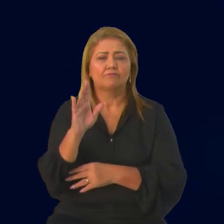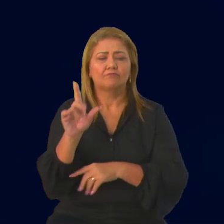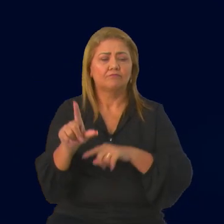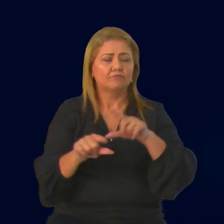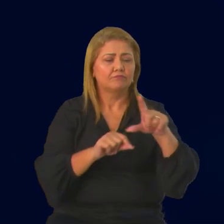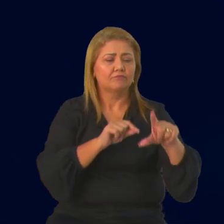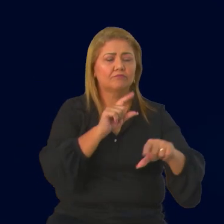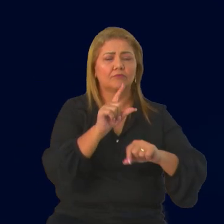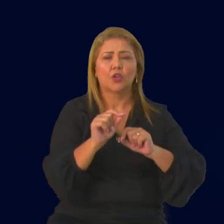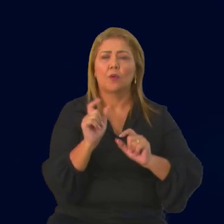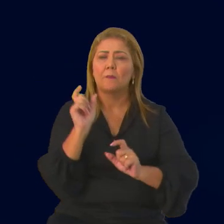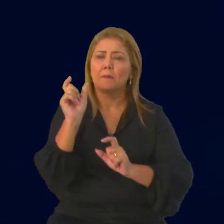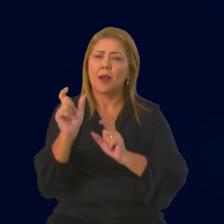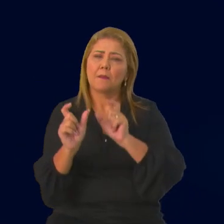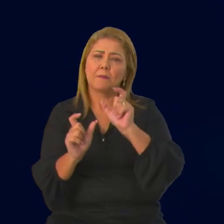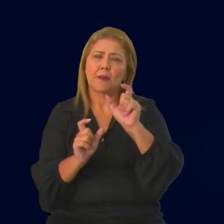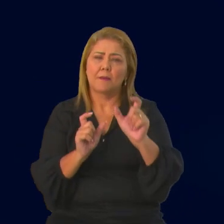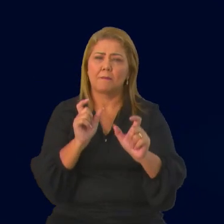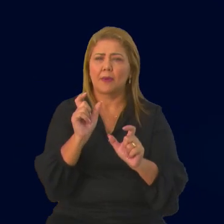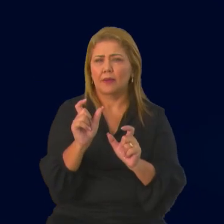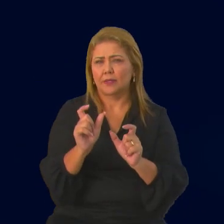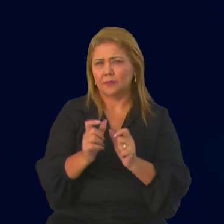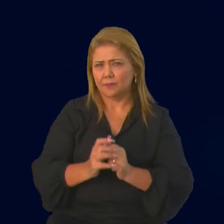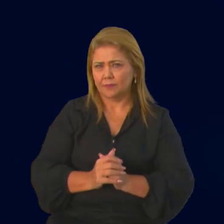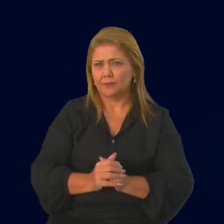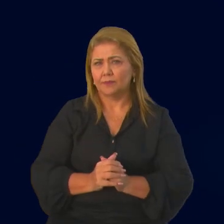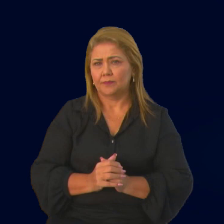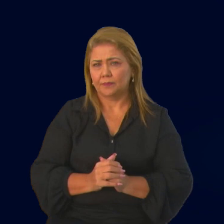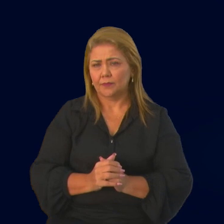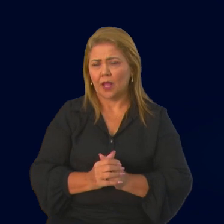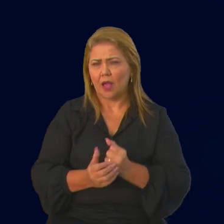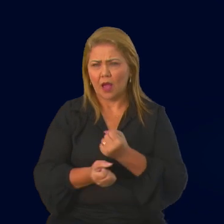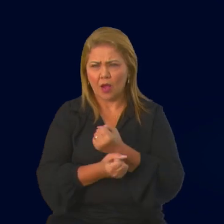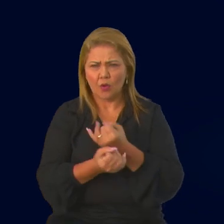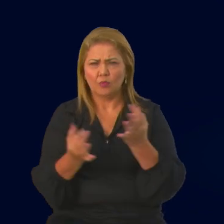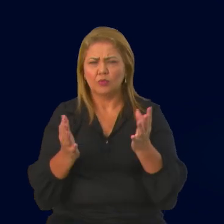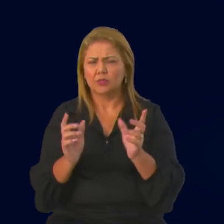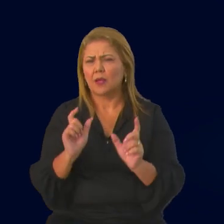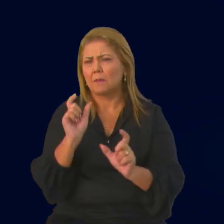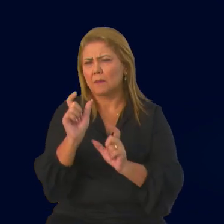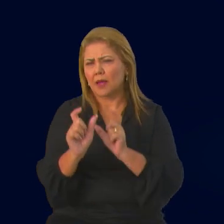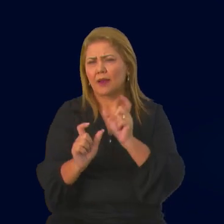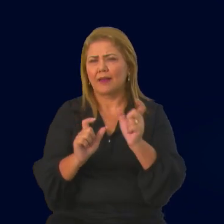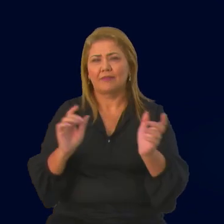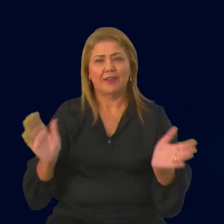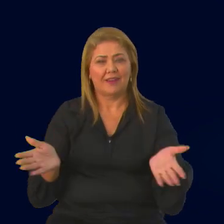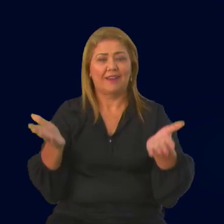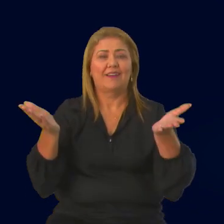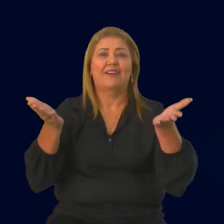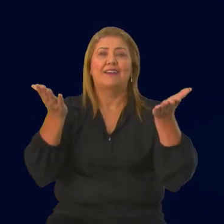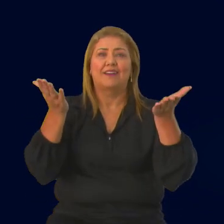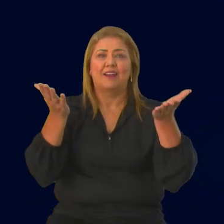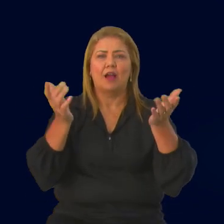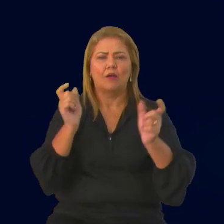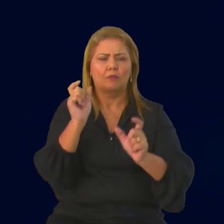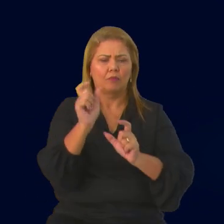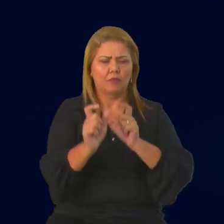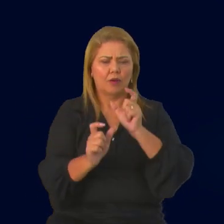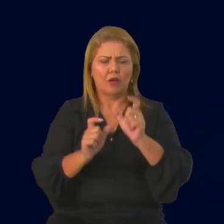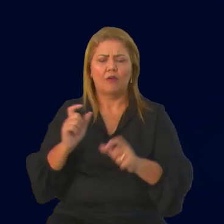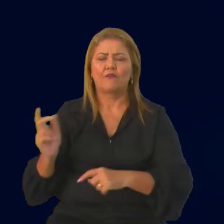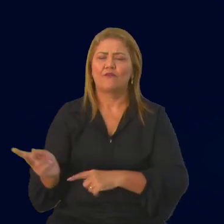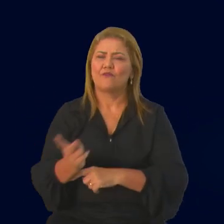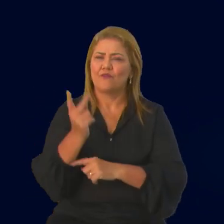selecionarmos as melhores palavras. Tem palavras que enaltecem, tem palavras que